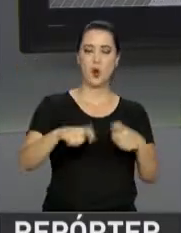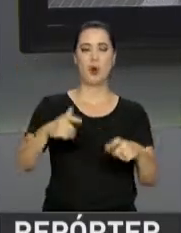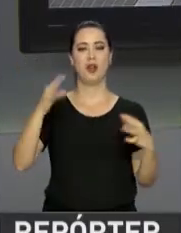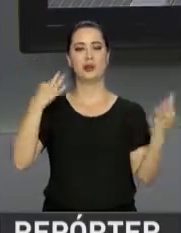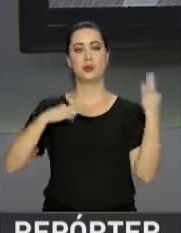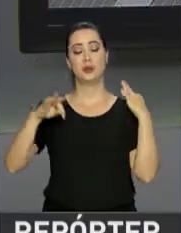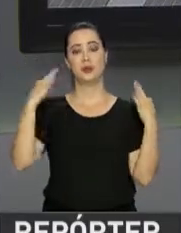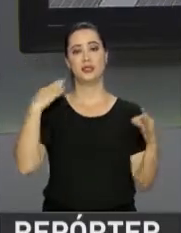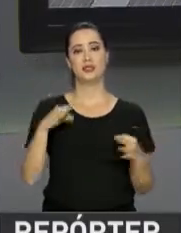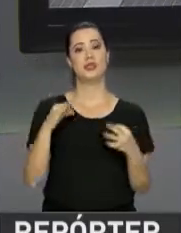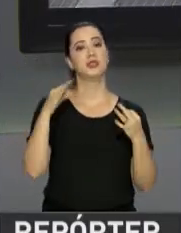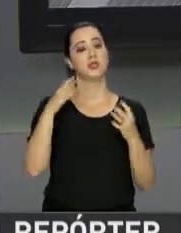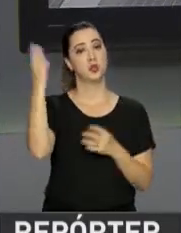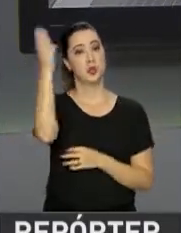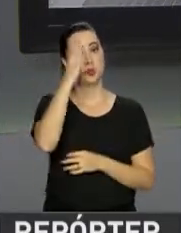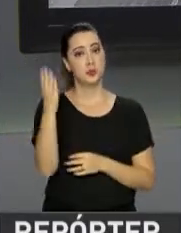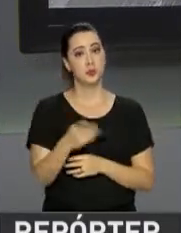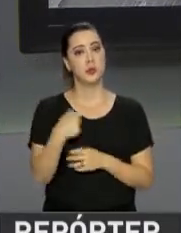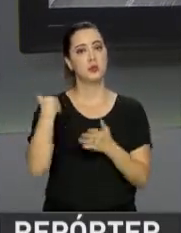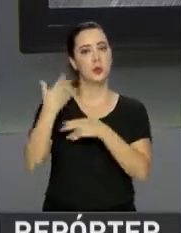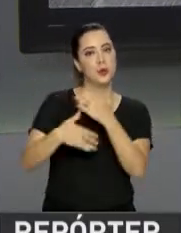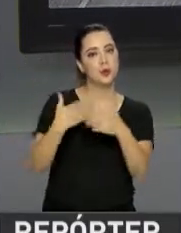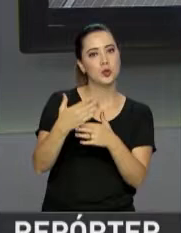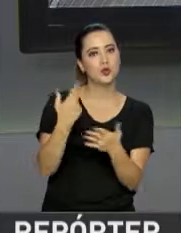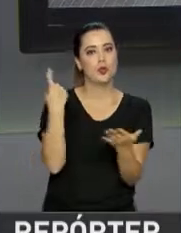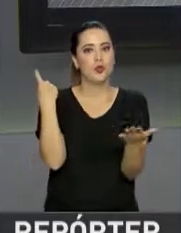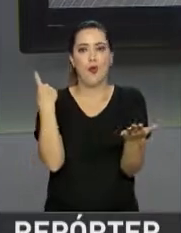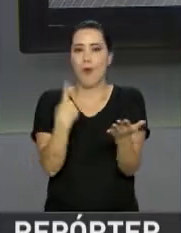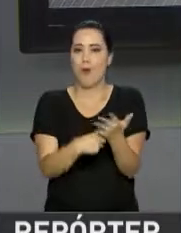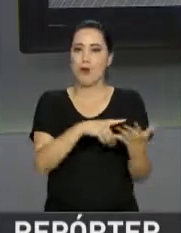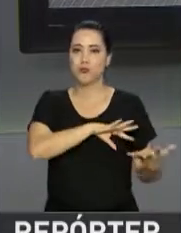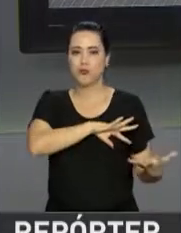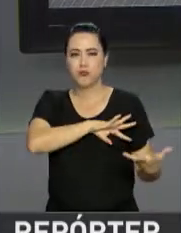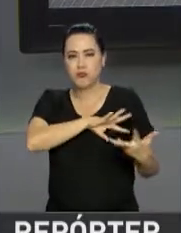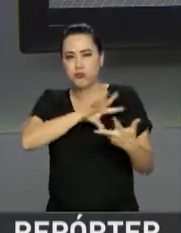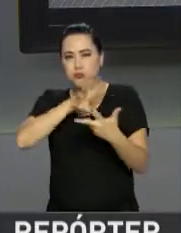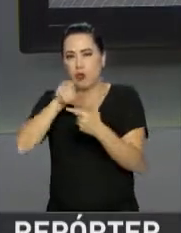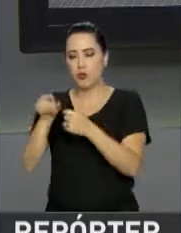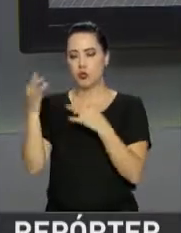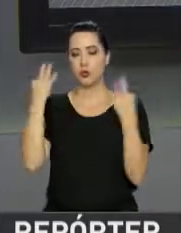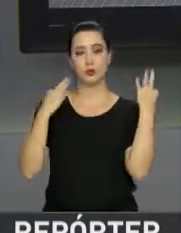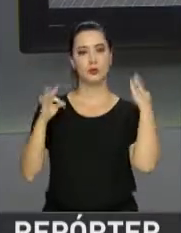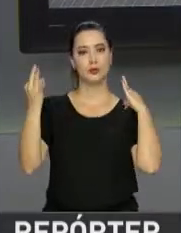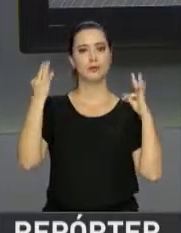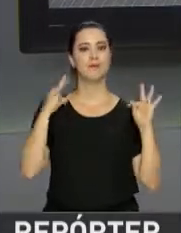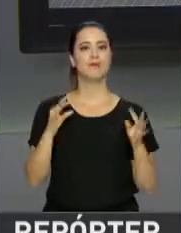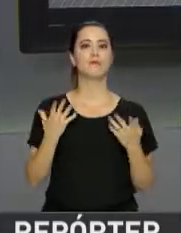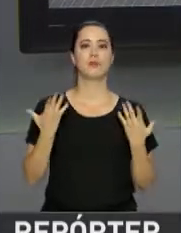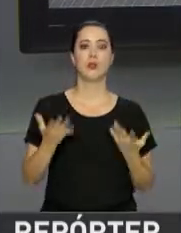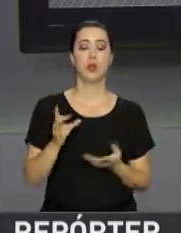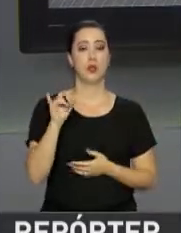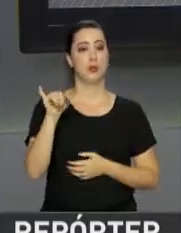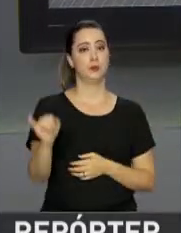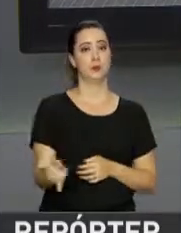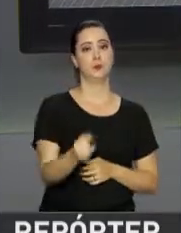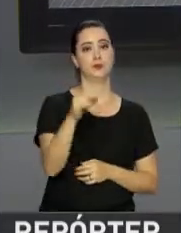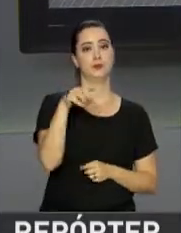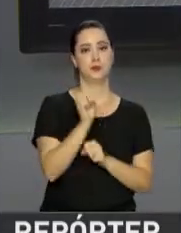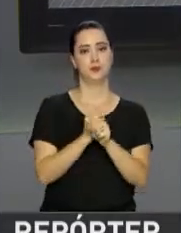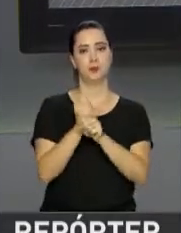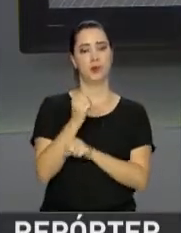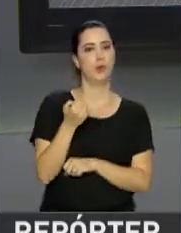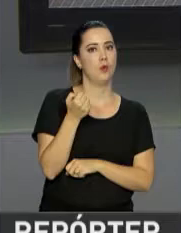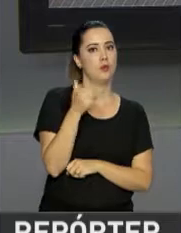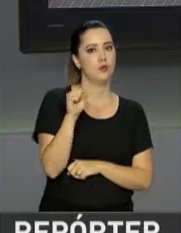turísticos. Graças a esse potencial, o Brasil continua se firmando como importante destino para o público estrangeiro. Só em janeiro